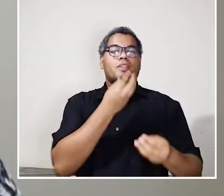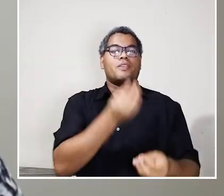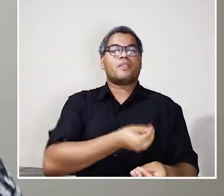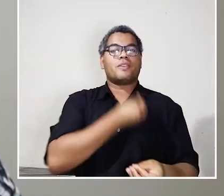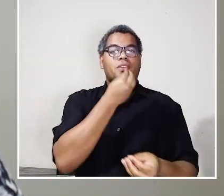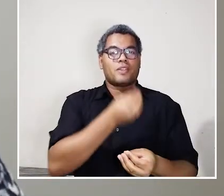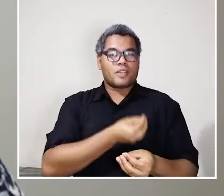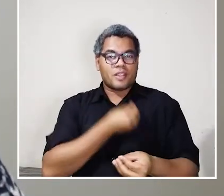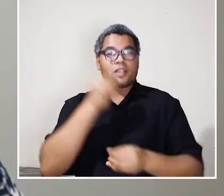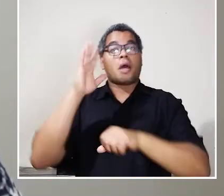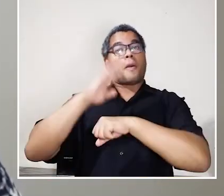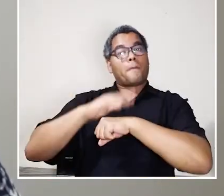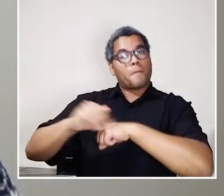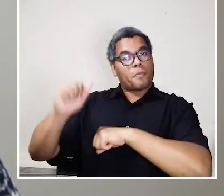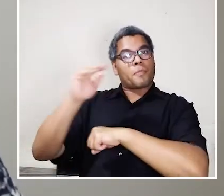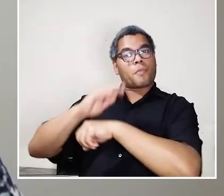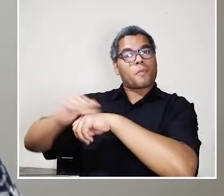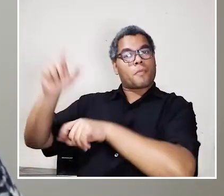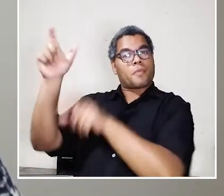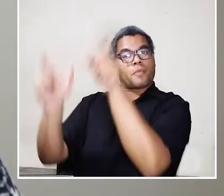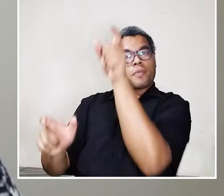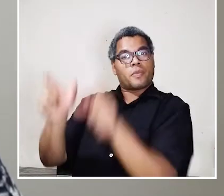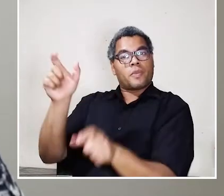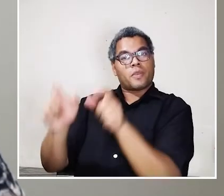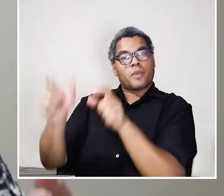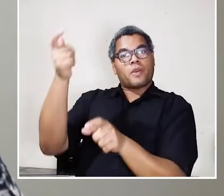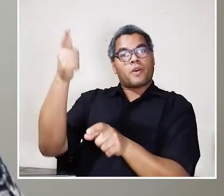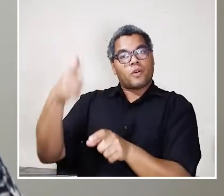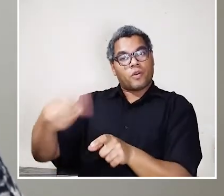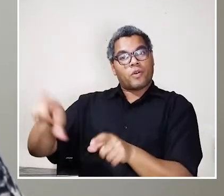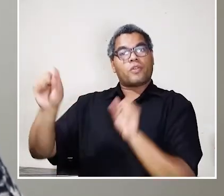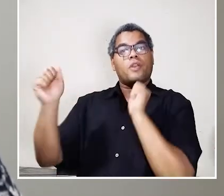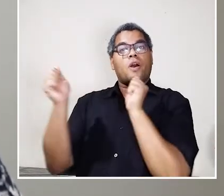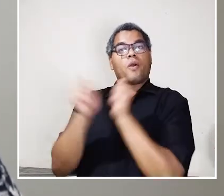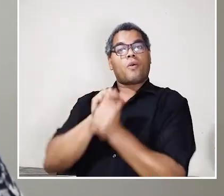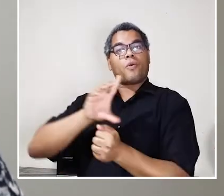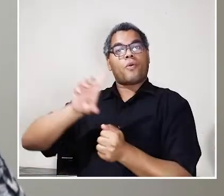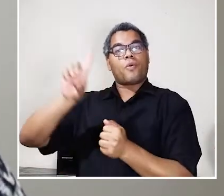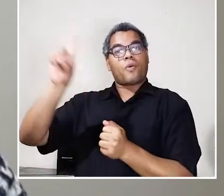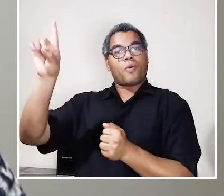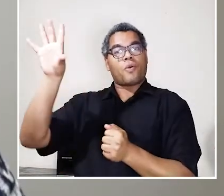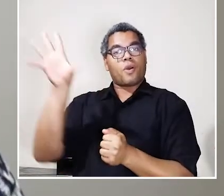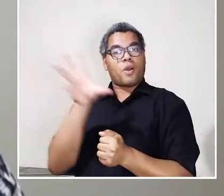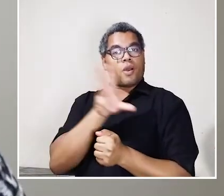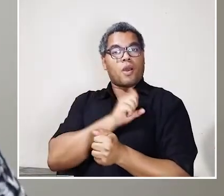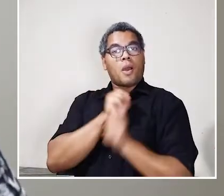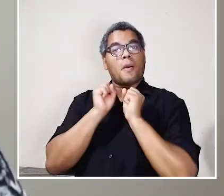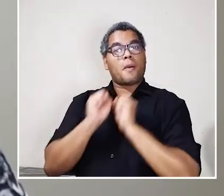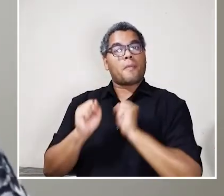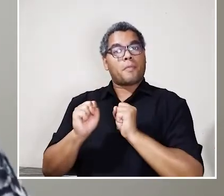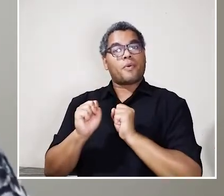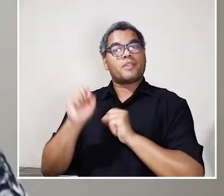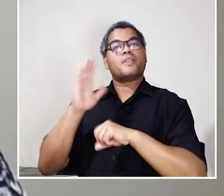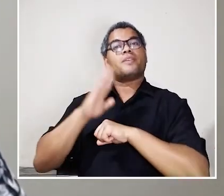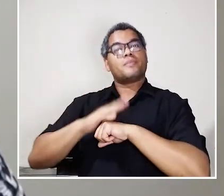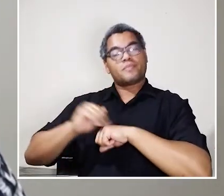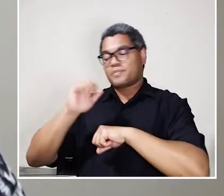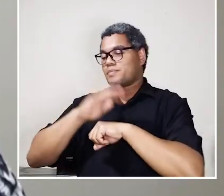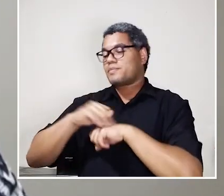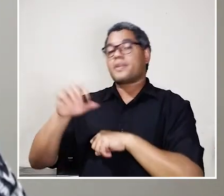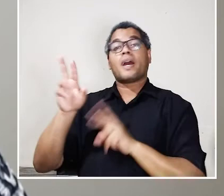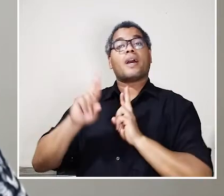vidas para confortar muitas outras vidas no seu amor. Nós podemos